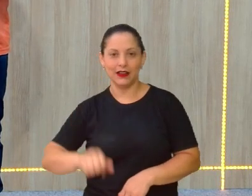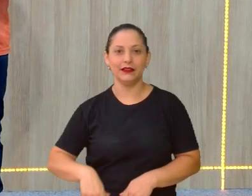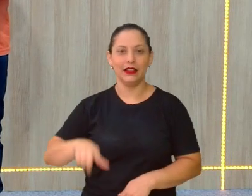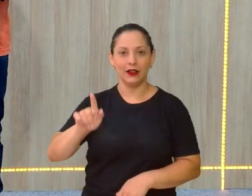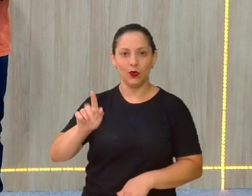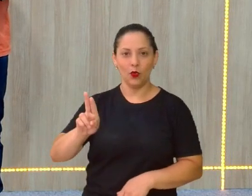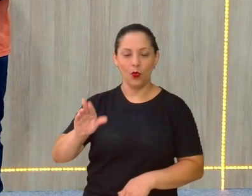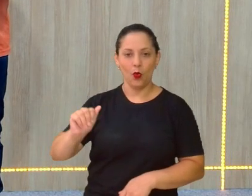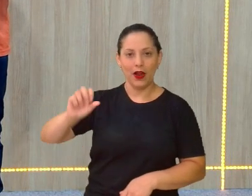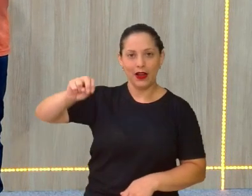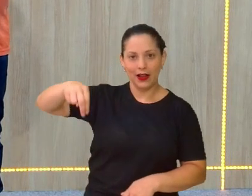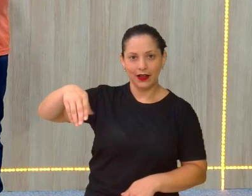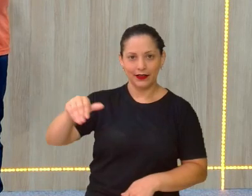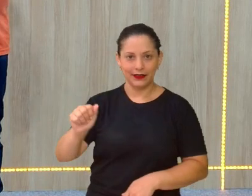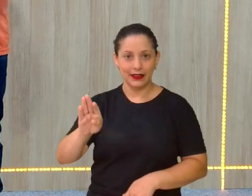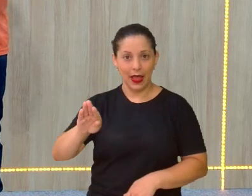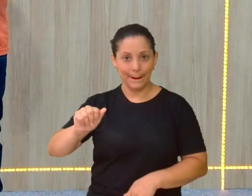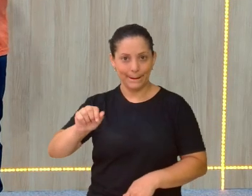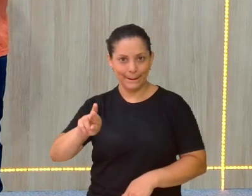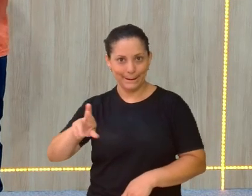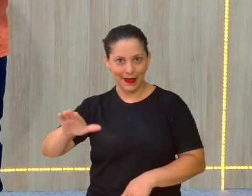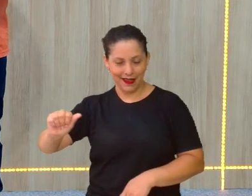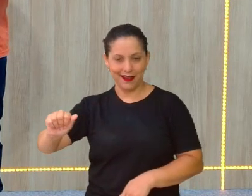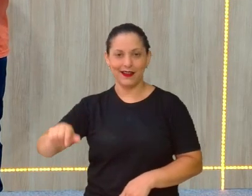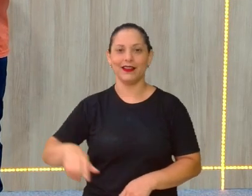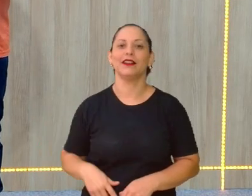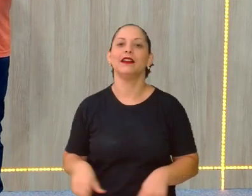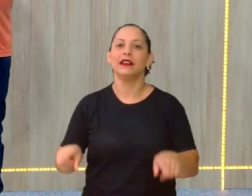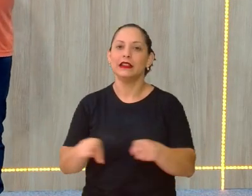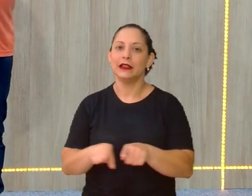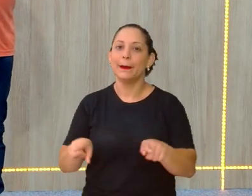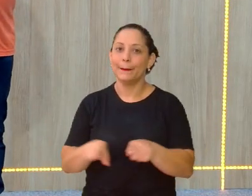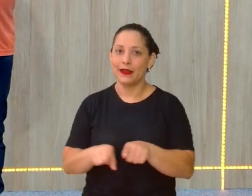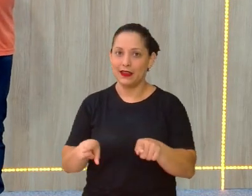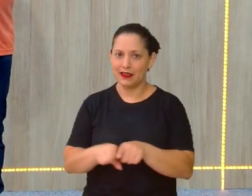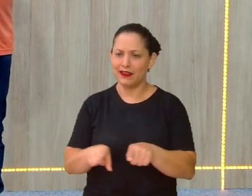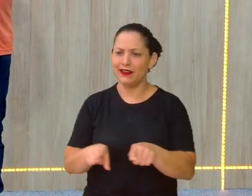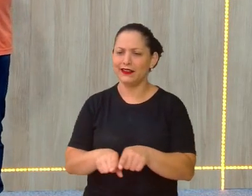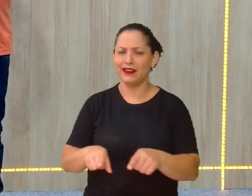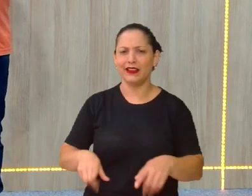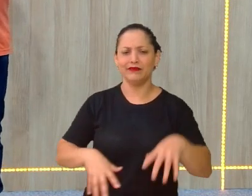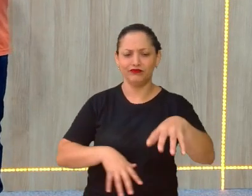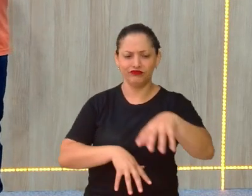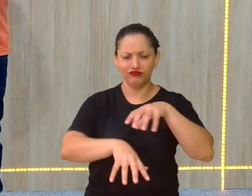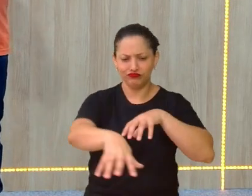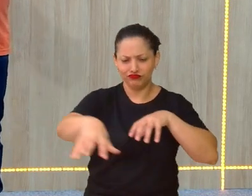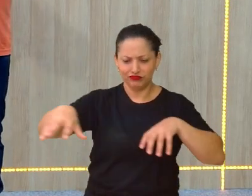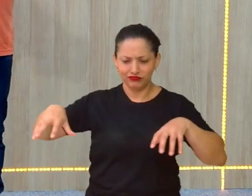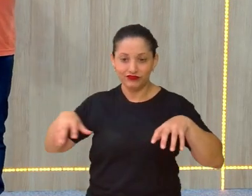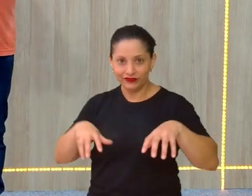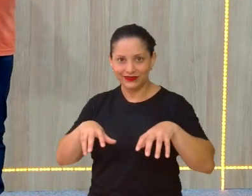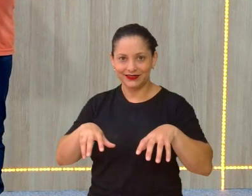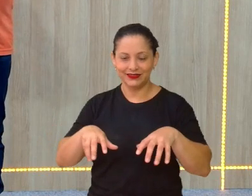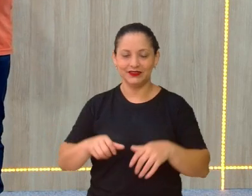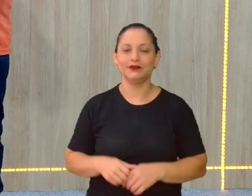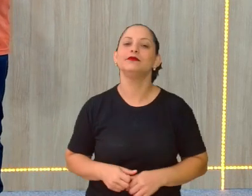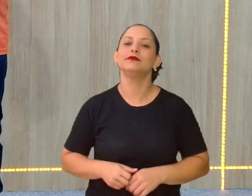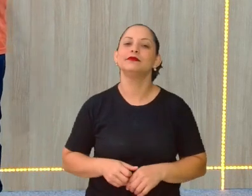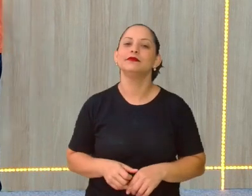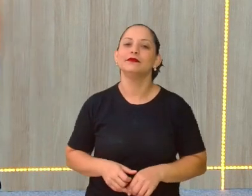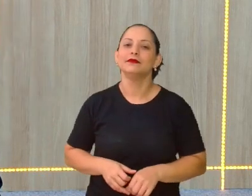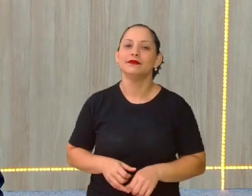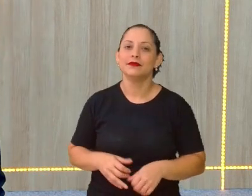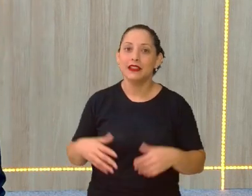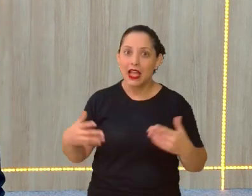os Santos, na região da Bahia, né? Então é o contrário, né? Aí você vem o continente,